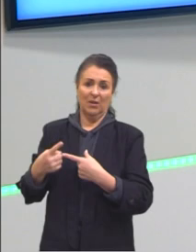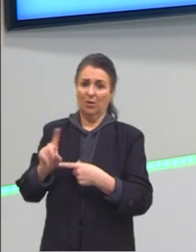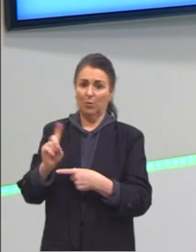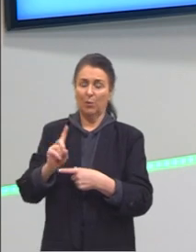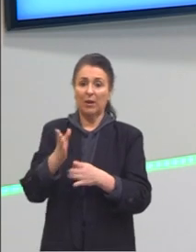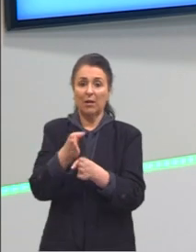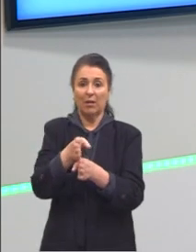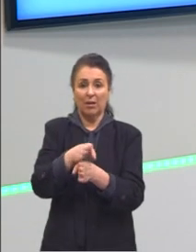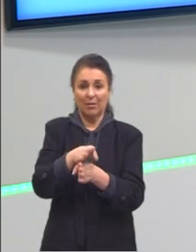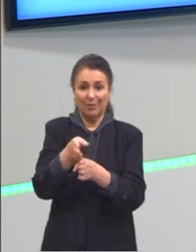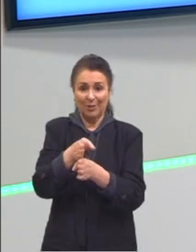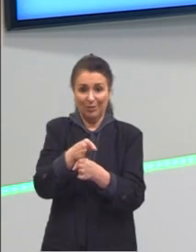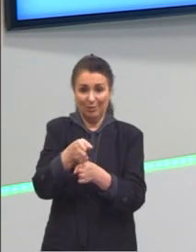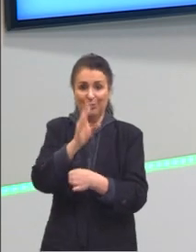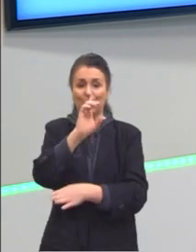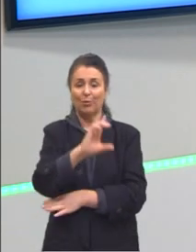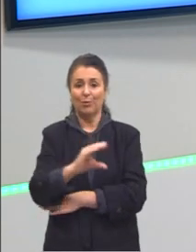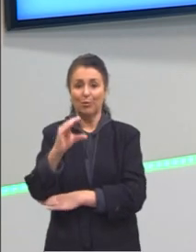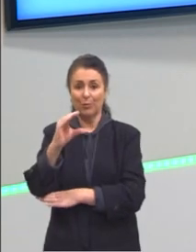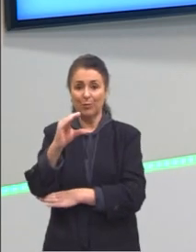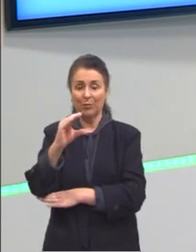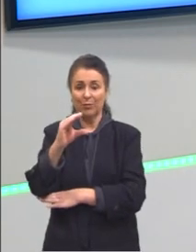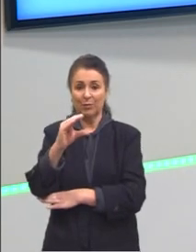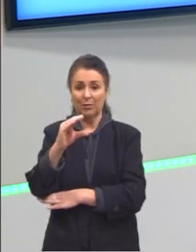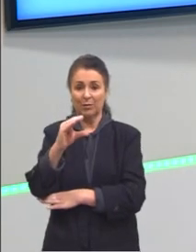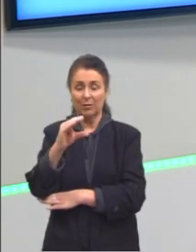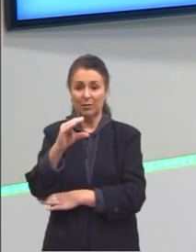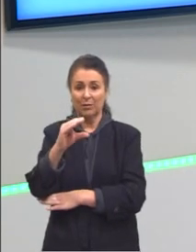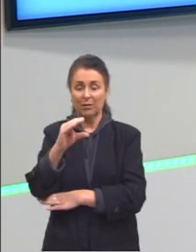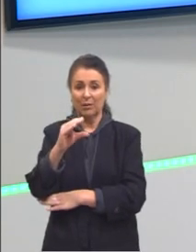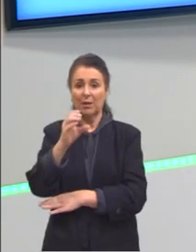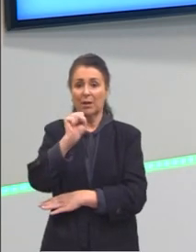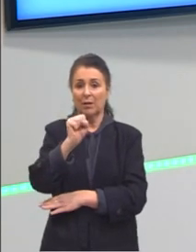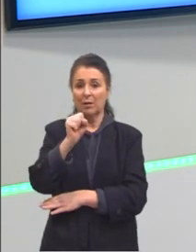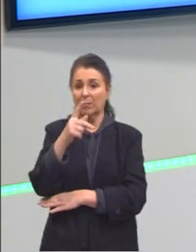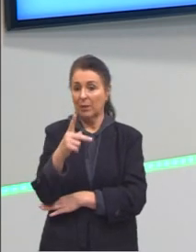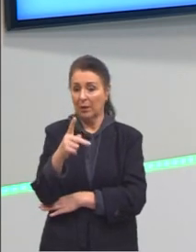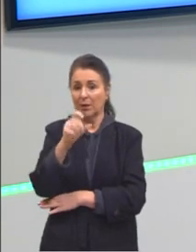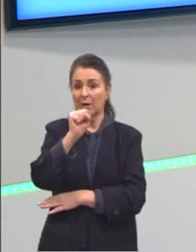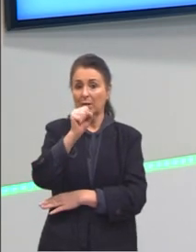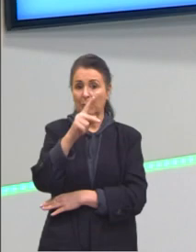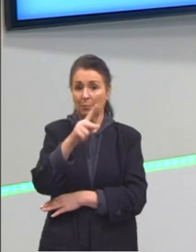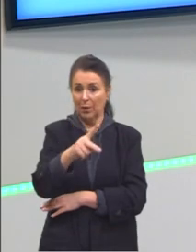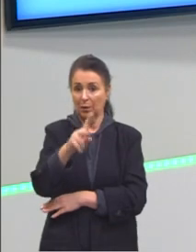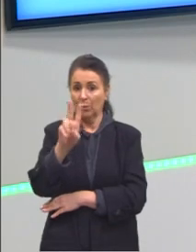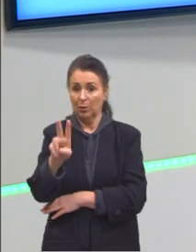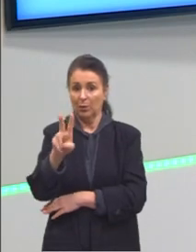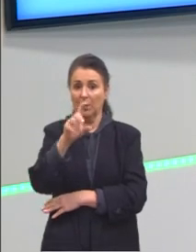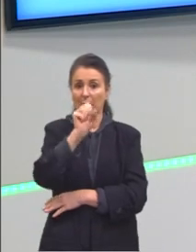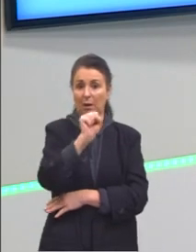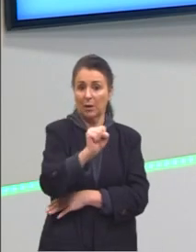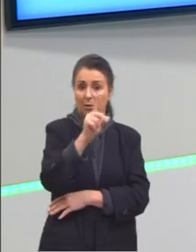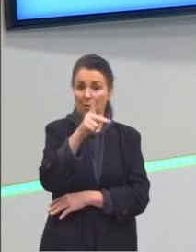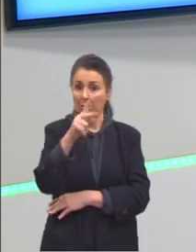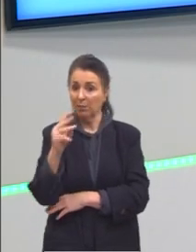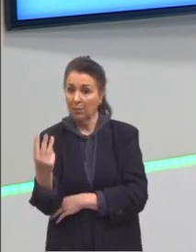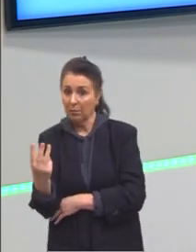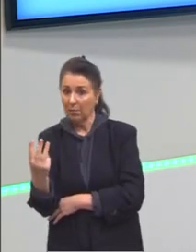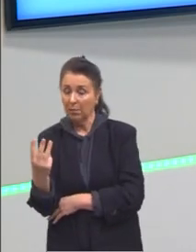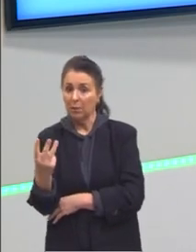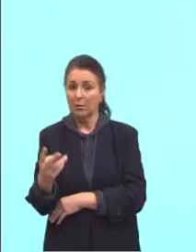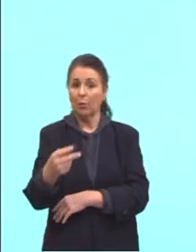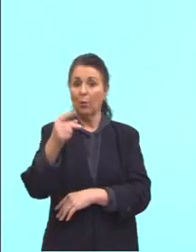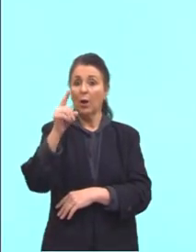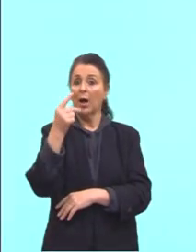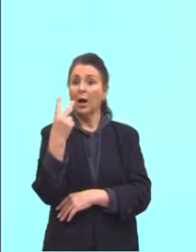sabe que a civilizações do cartaz e datação do carbono SP SP2 e SP3 certo